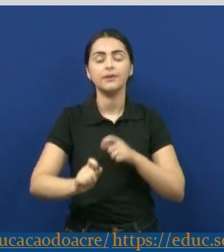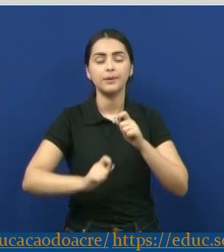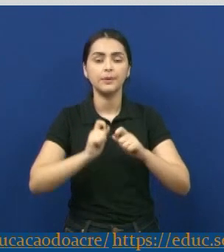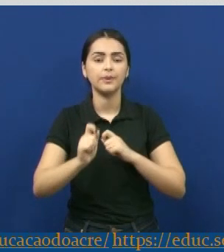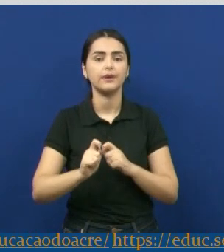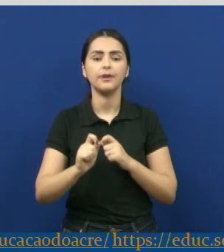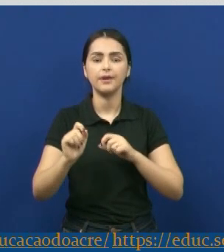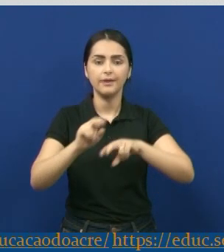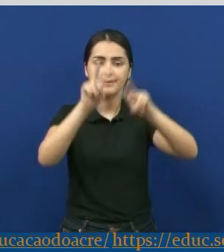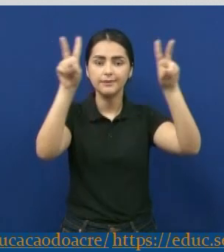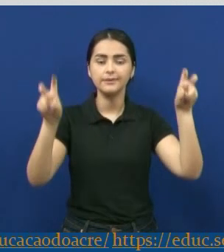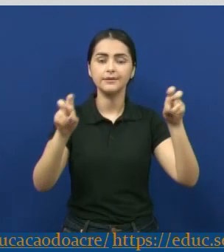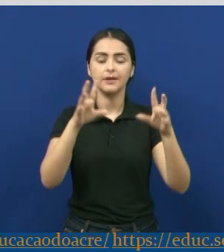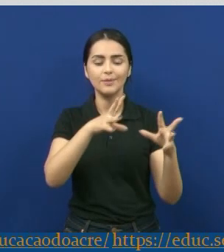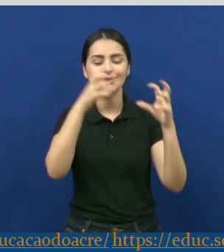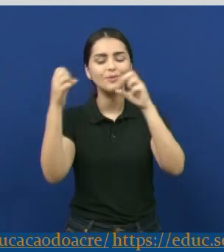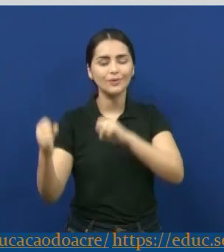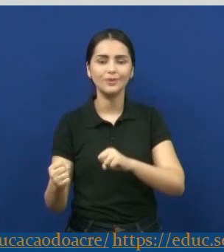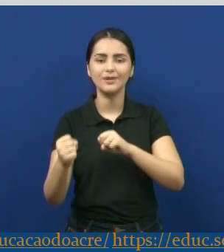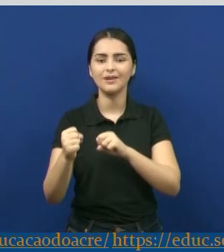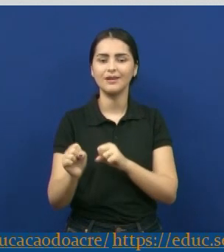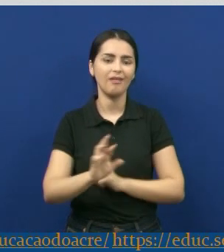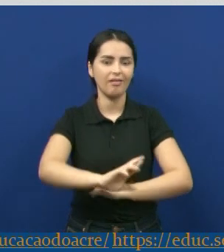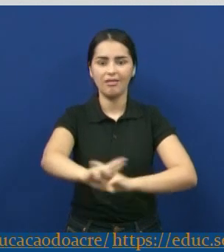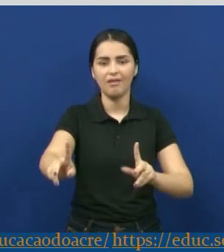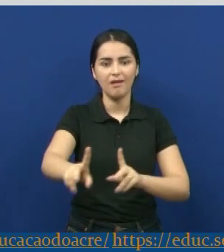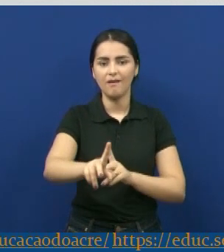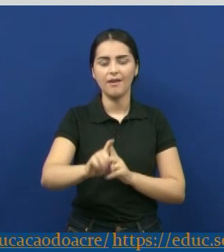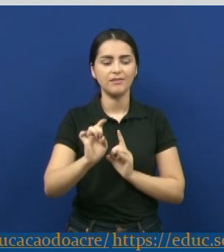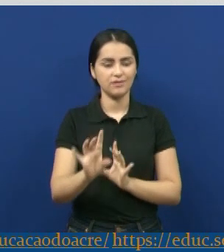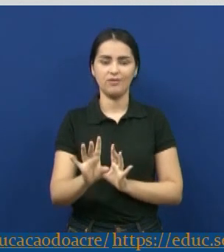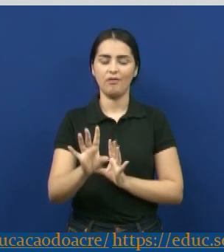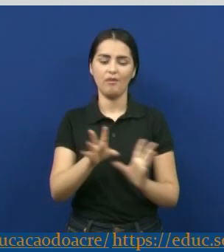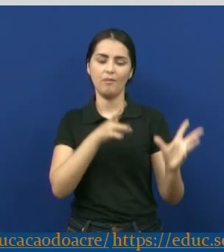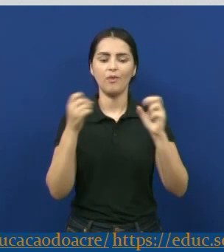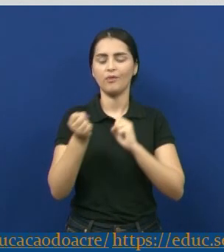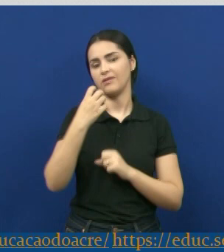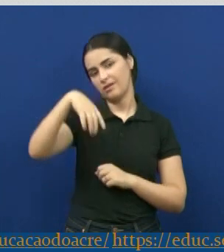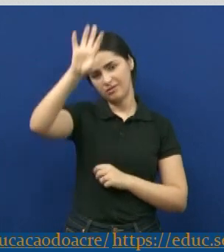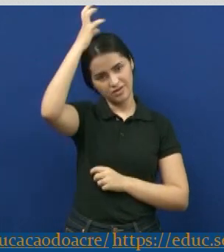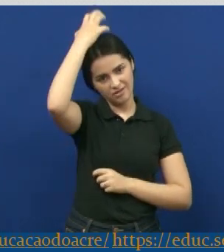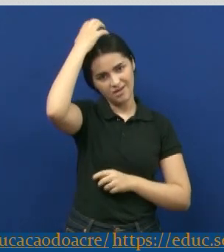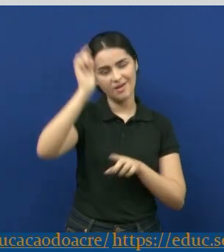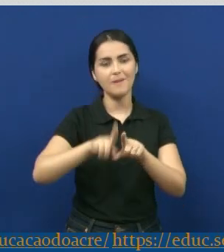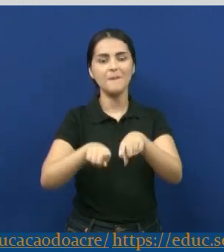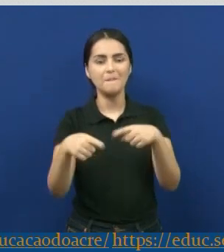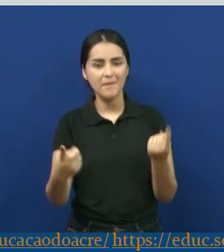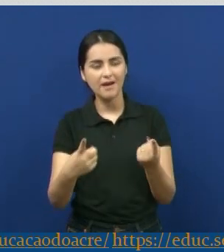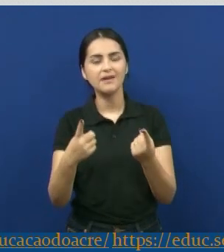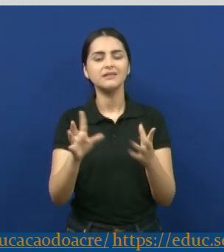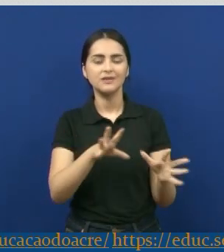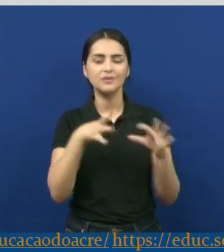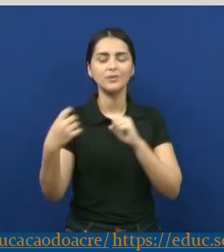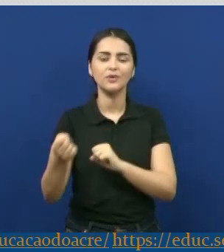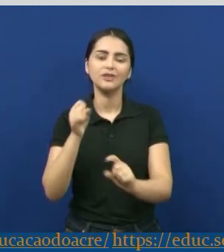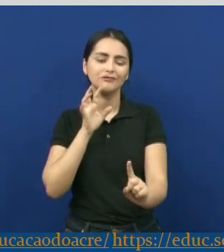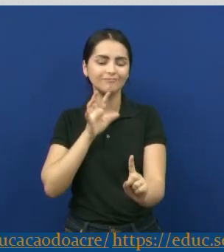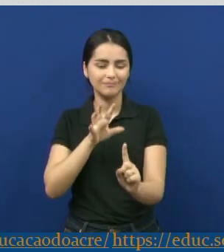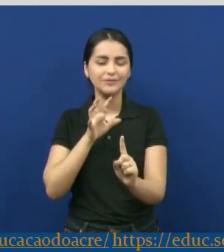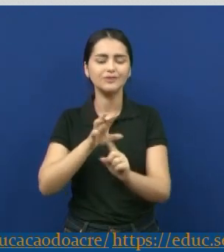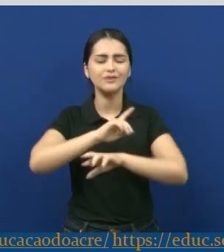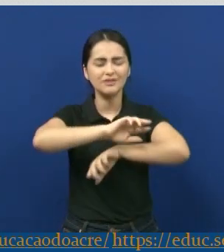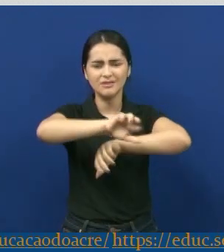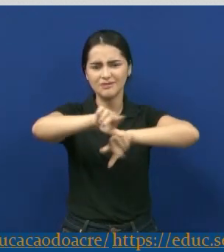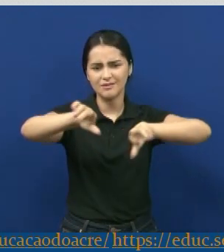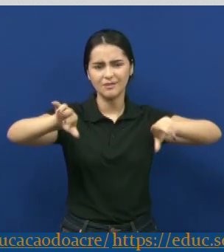essa questão do poder. Mas esse poder não é apenas o poder do rei, mas esse poder, ele tem poderes,